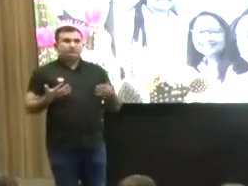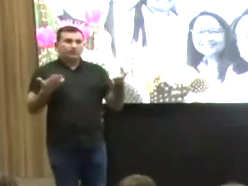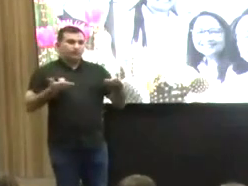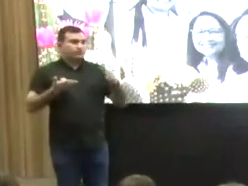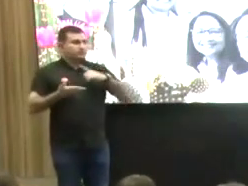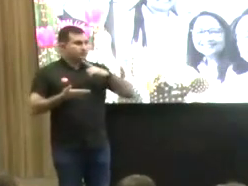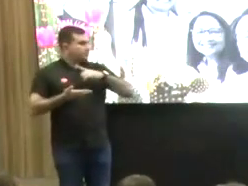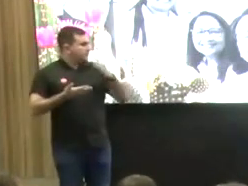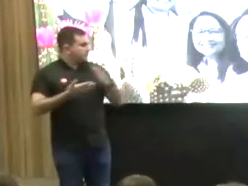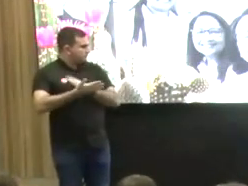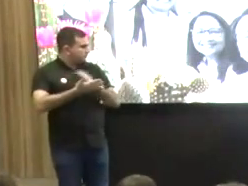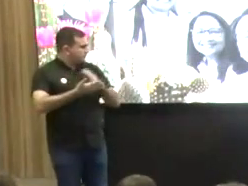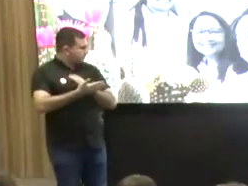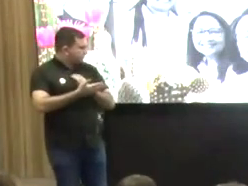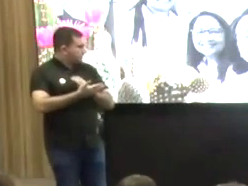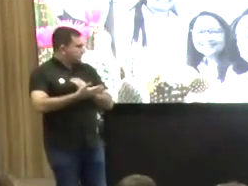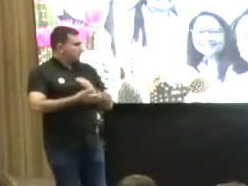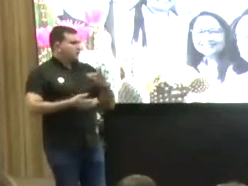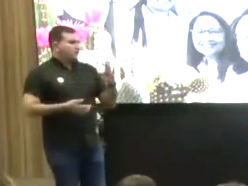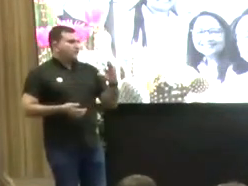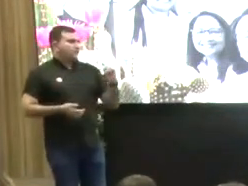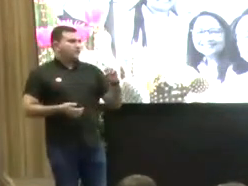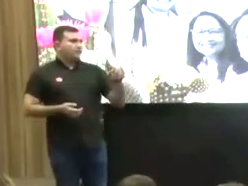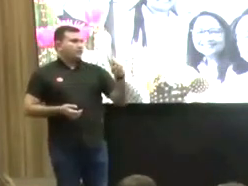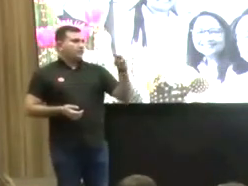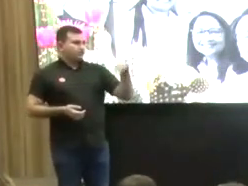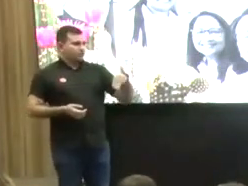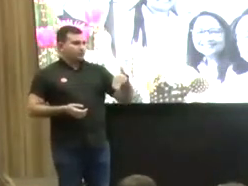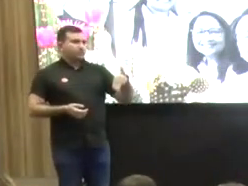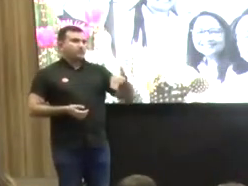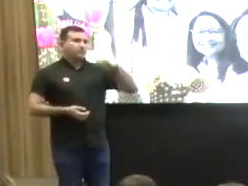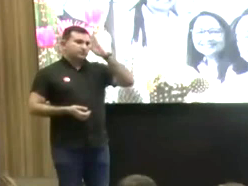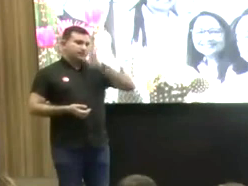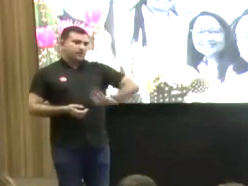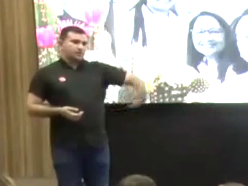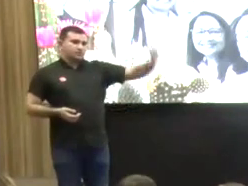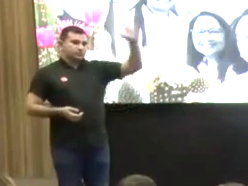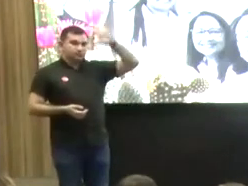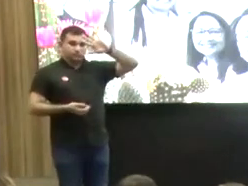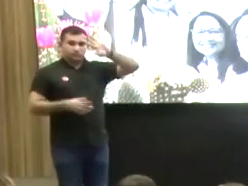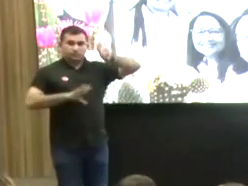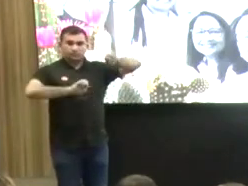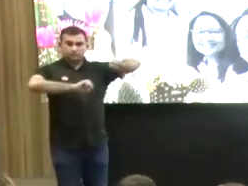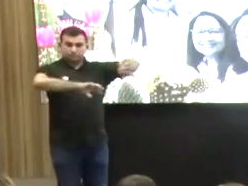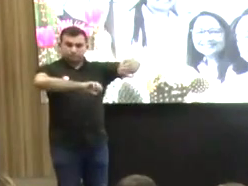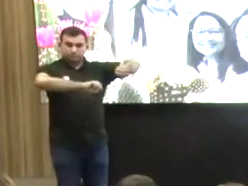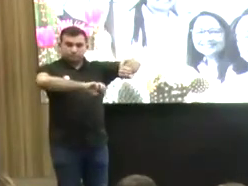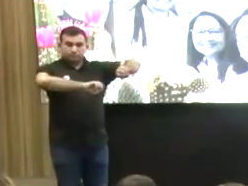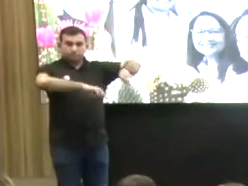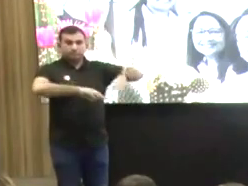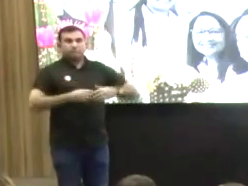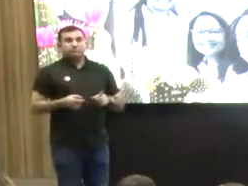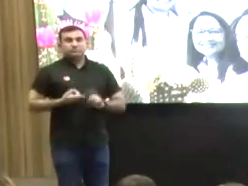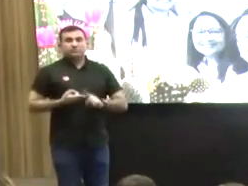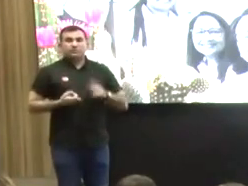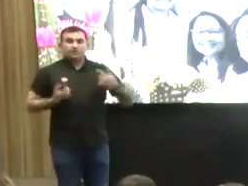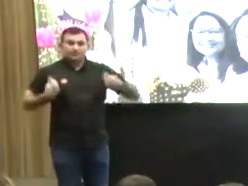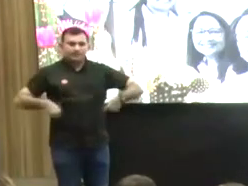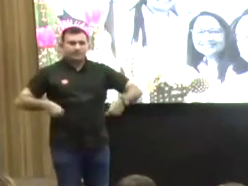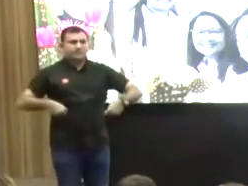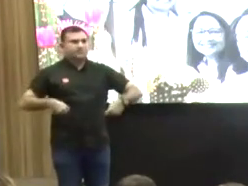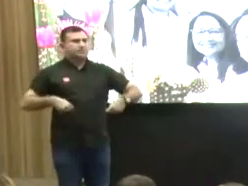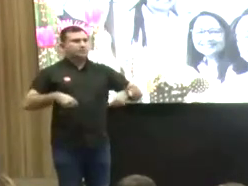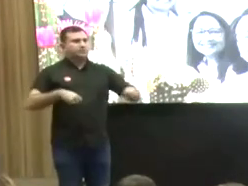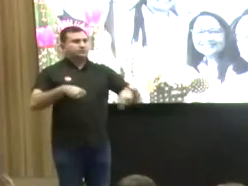tivemos a recomposição do Fórum Nacional de Educação, que é uma conquista deveras importante, mas é preciso